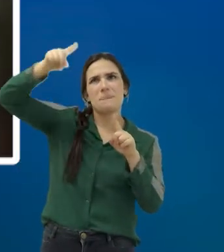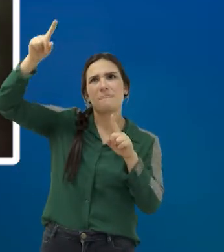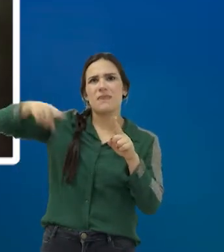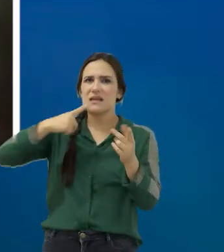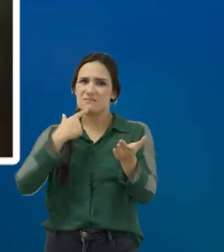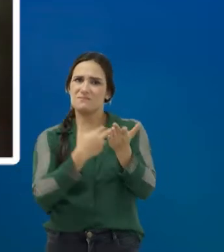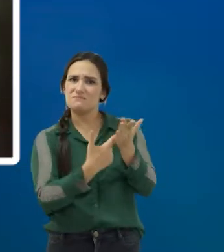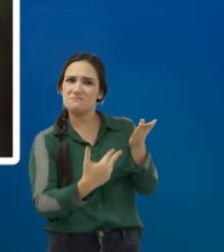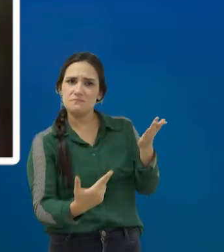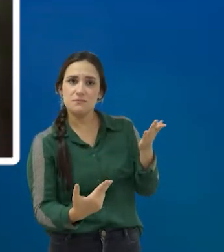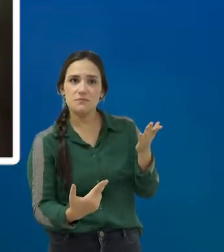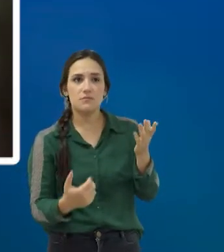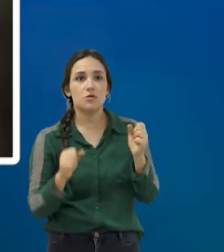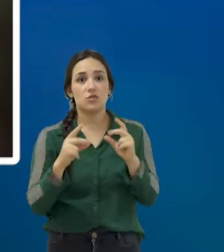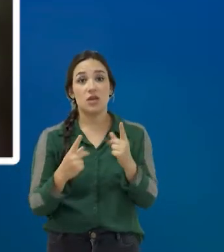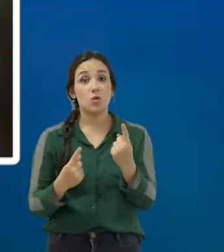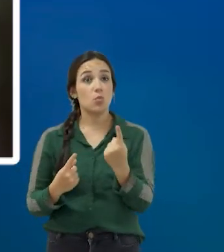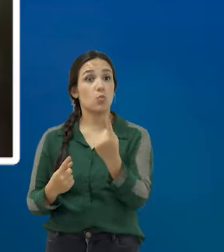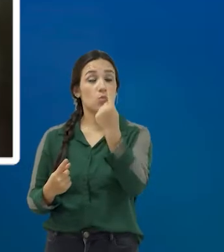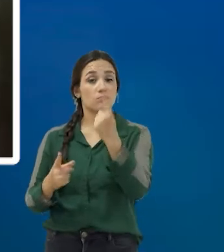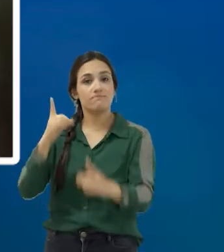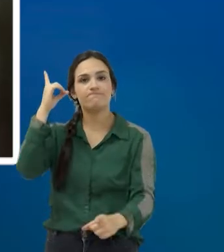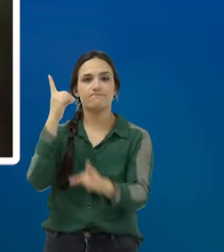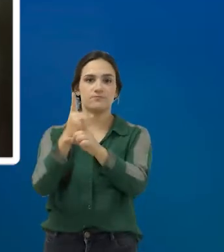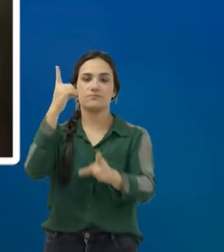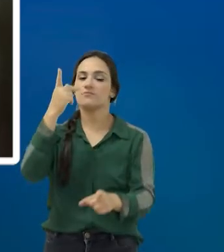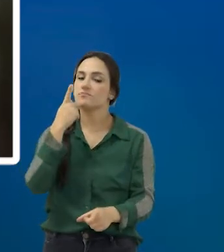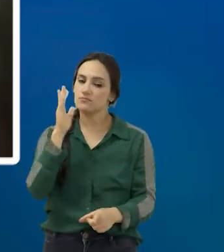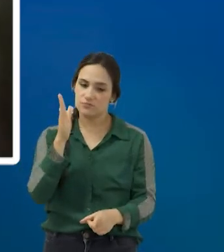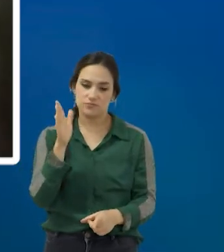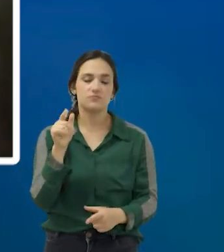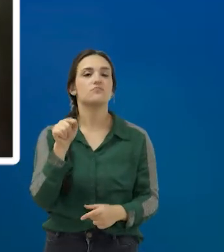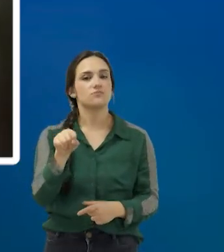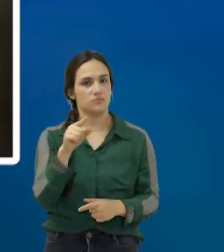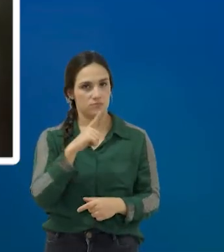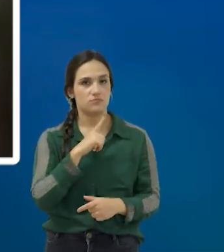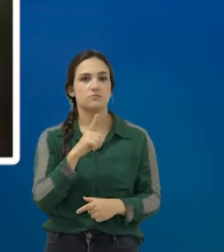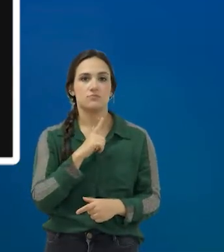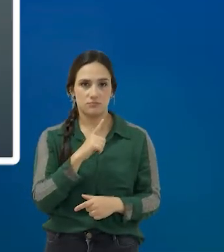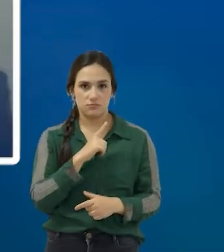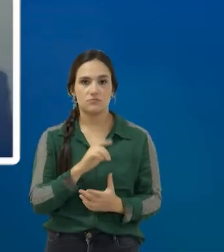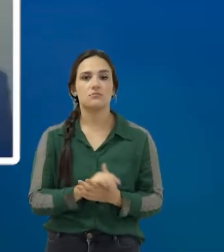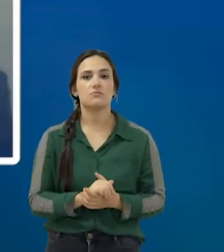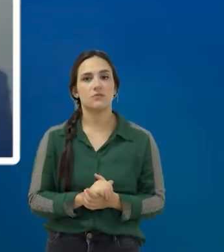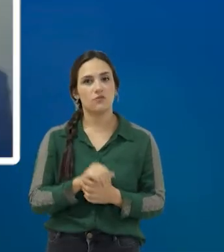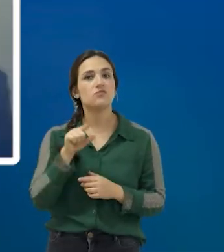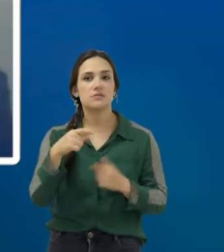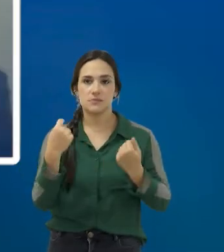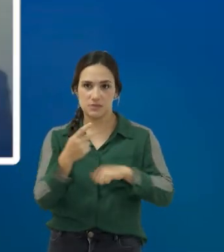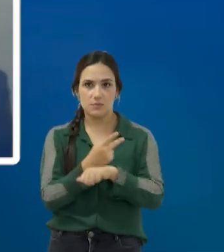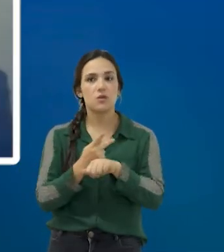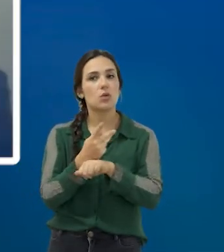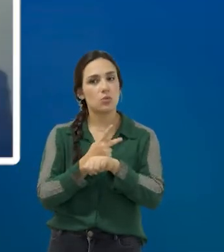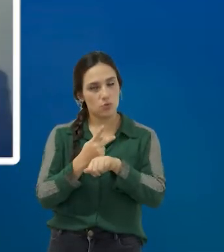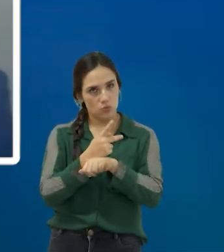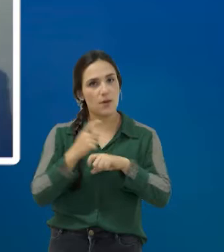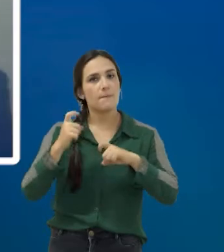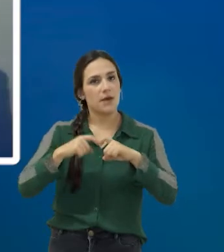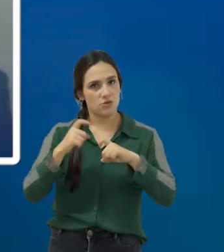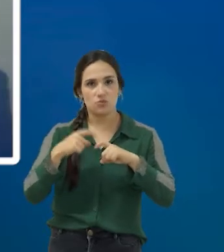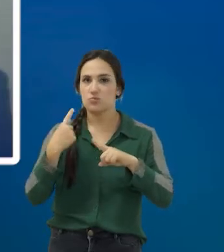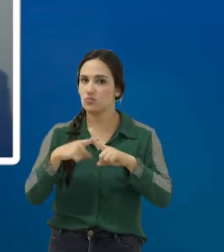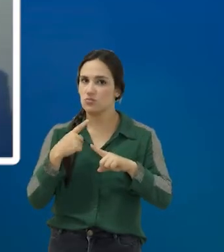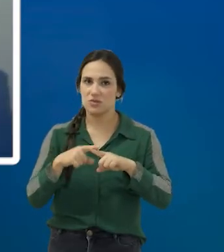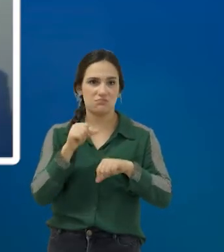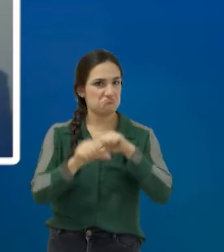de exame. E aí, com base num hemograma, o laboratório entrou em contato comigo e falou: procura um médico que o seu hemograma